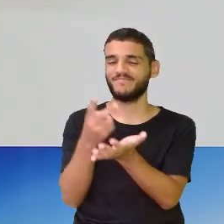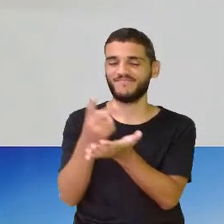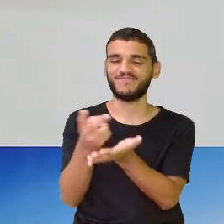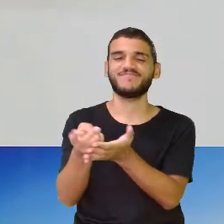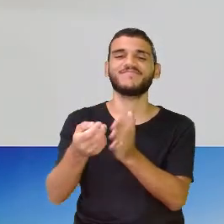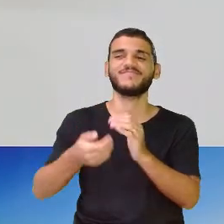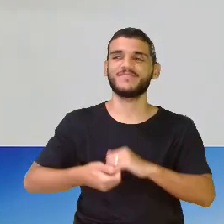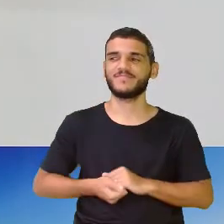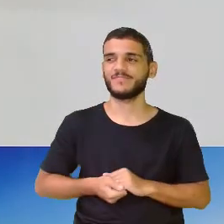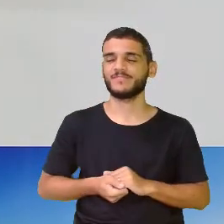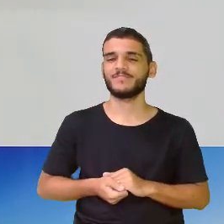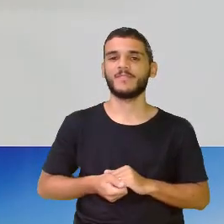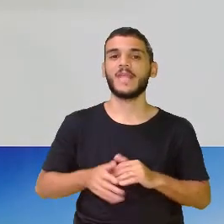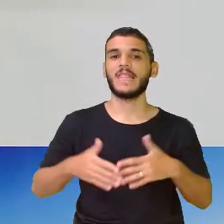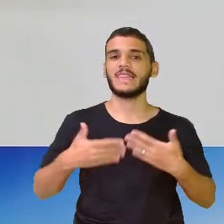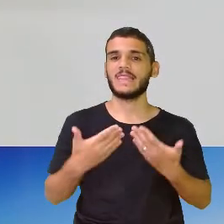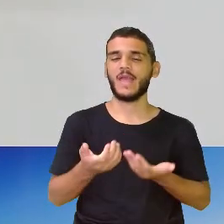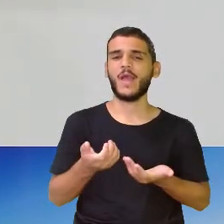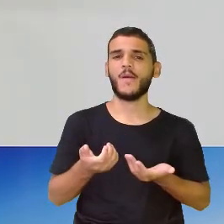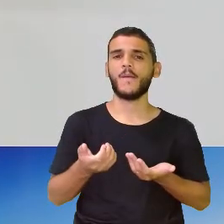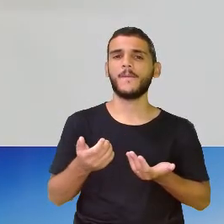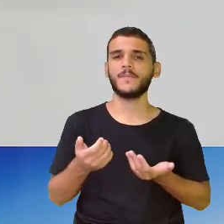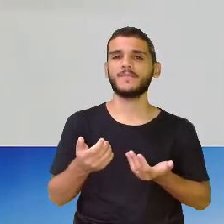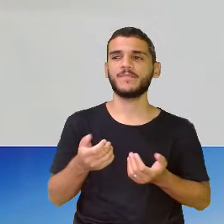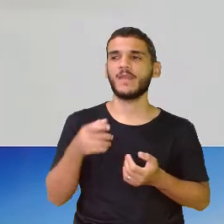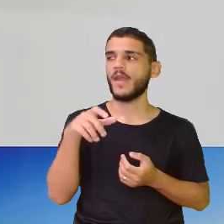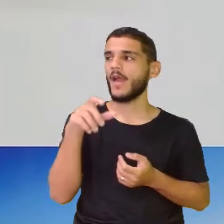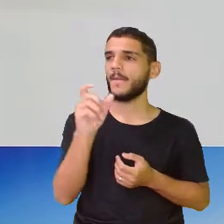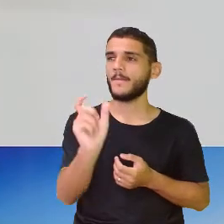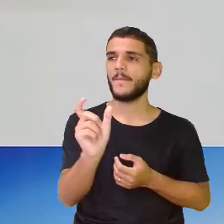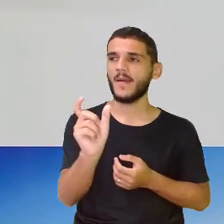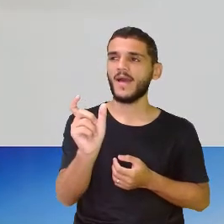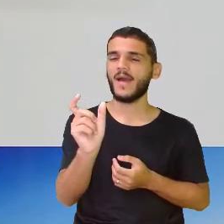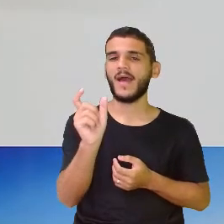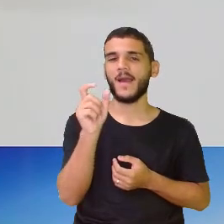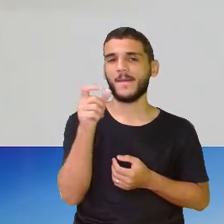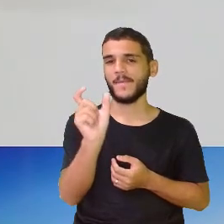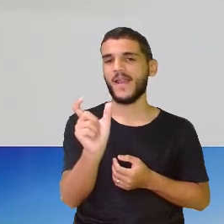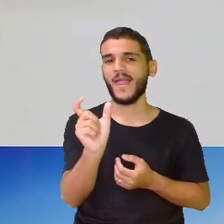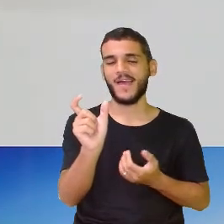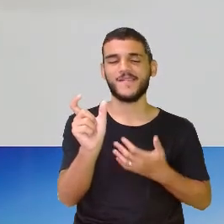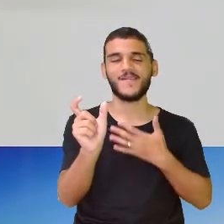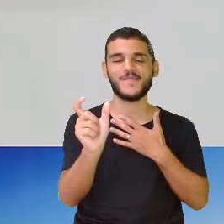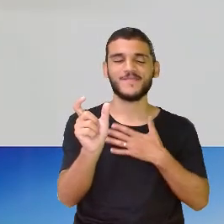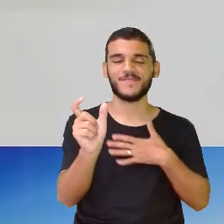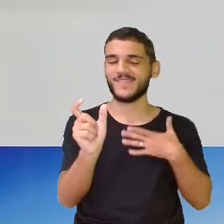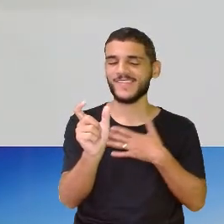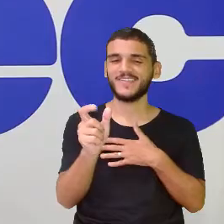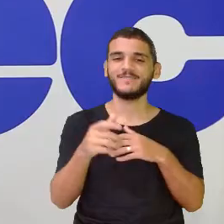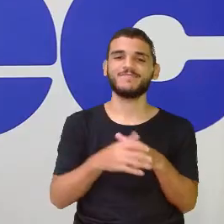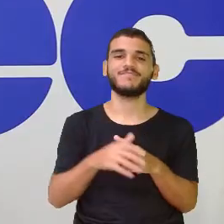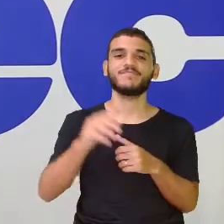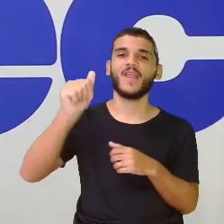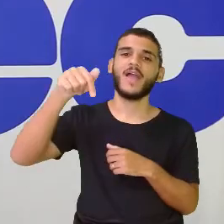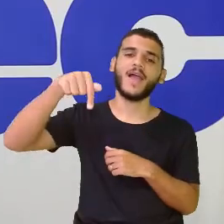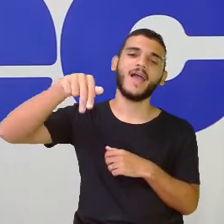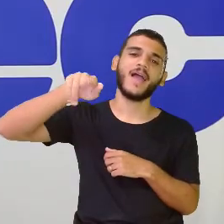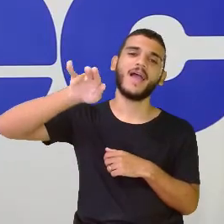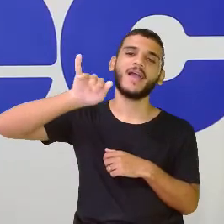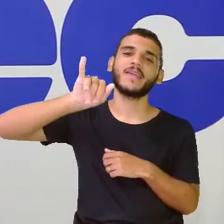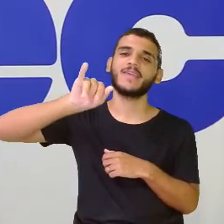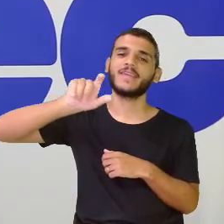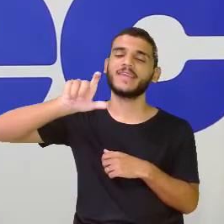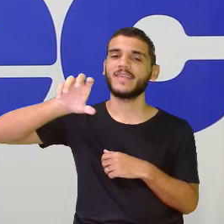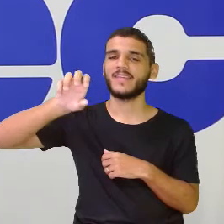vamos ver qual é a palavra preferida aí dessa autora, mas da só que Aloma. Deixa eu concluir aqui o de Aquiles. Ah. Ele